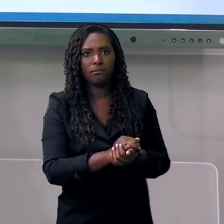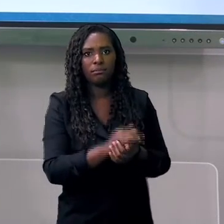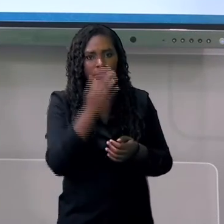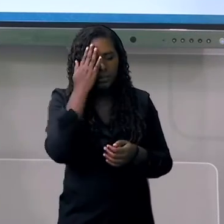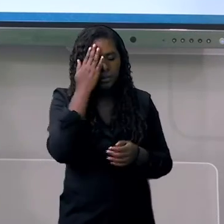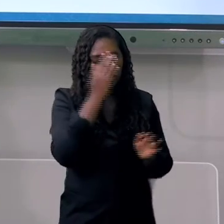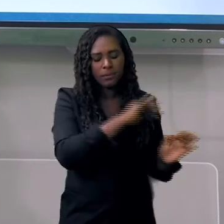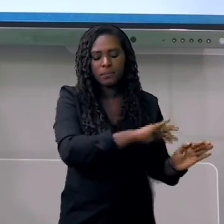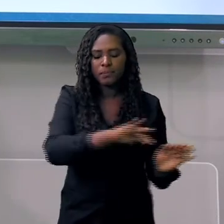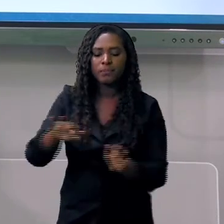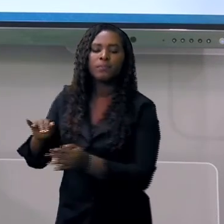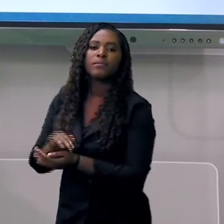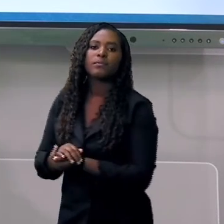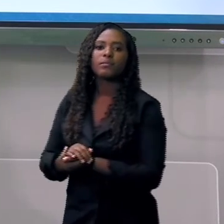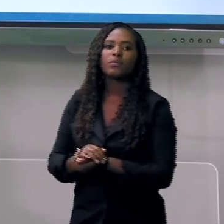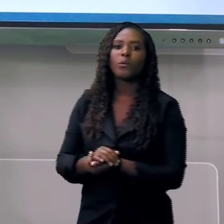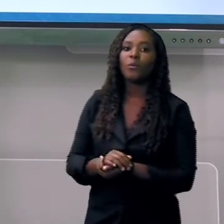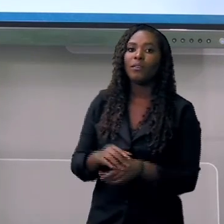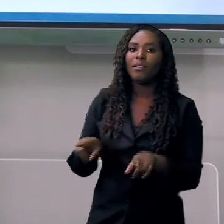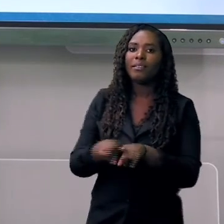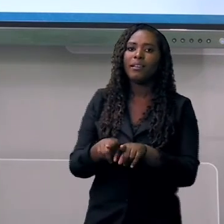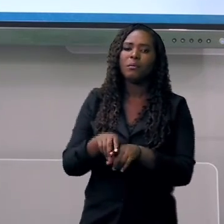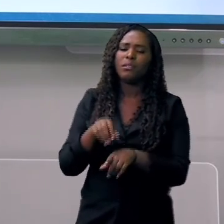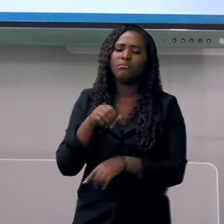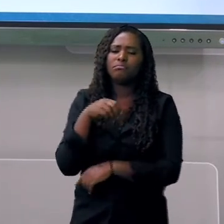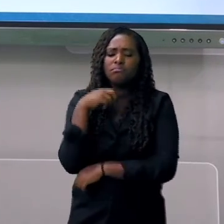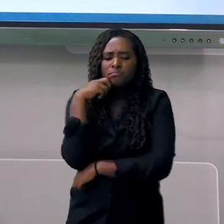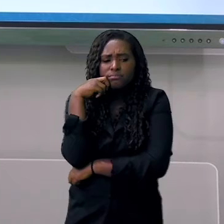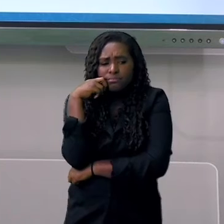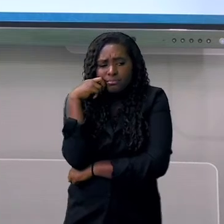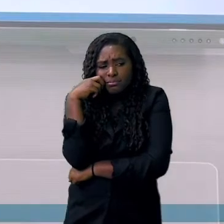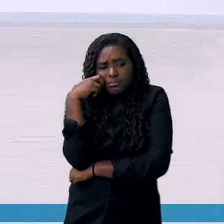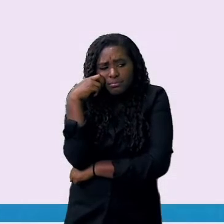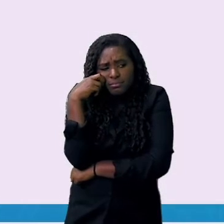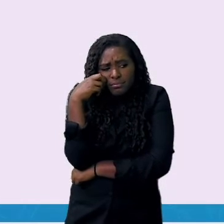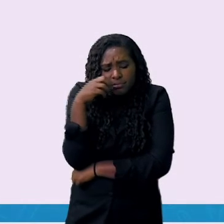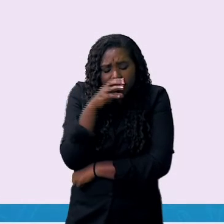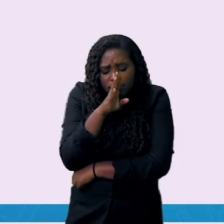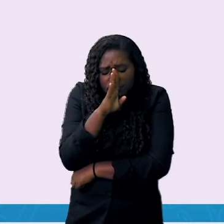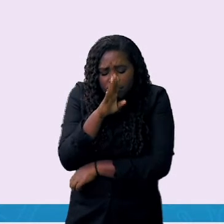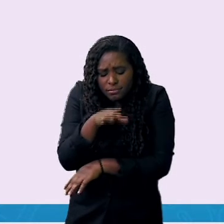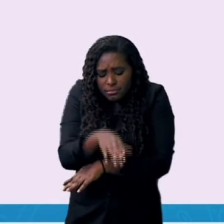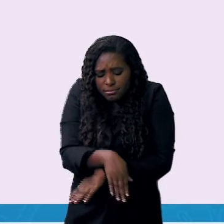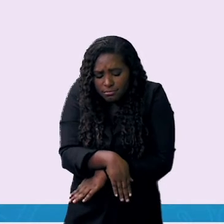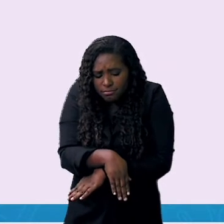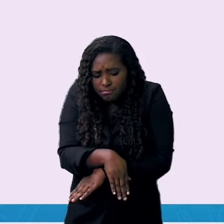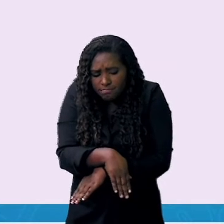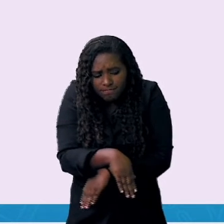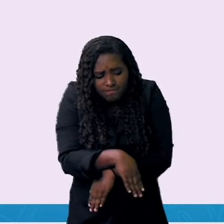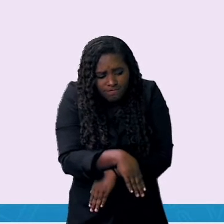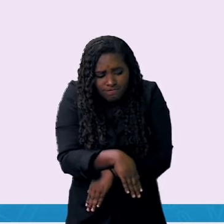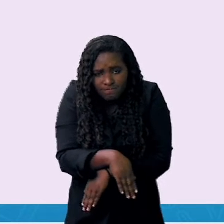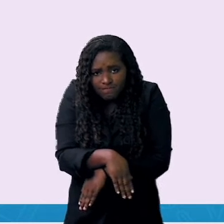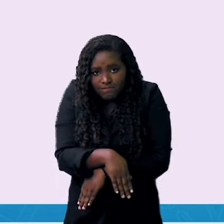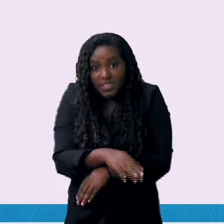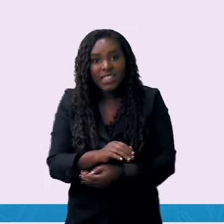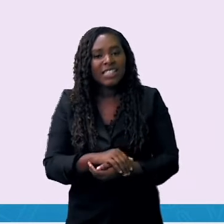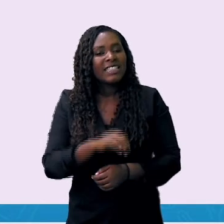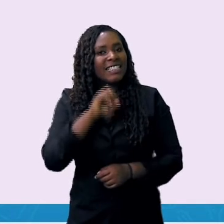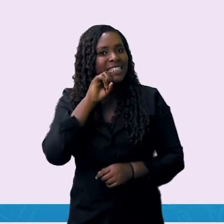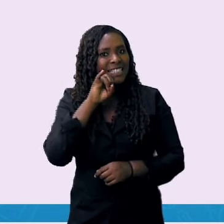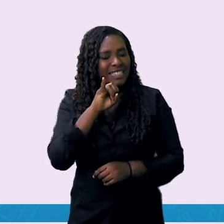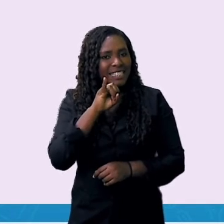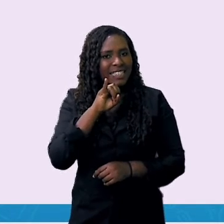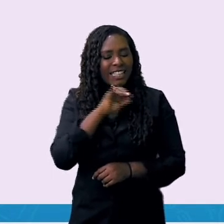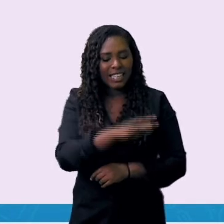Tímida ou caladona? Se a criança é um pouco mais quieta e não gosta de ser o centro das